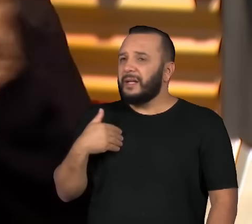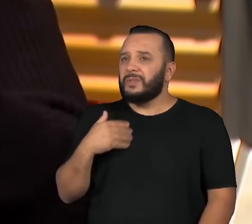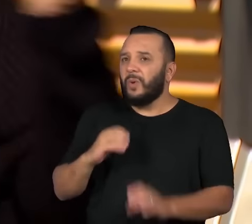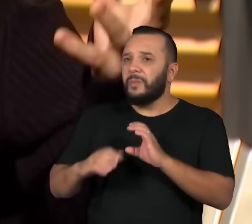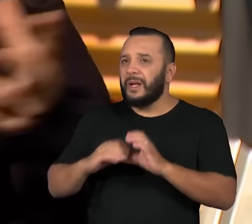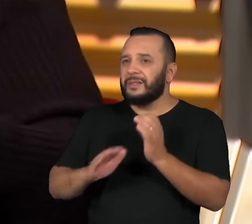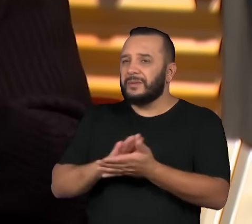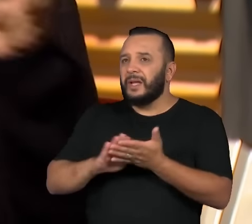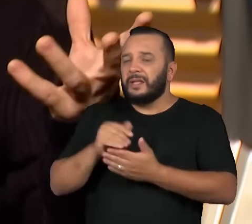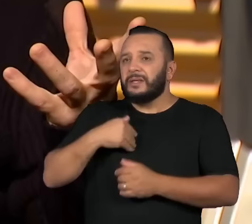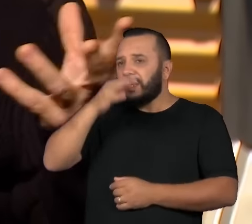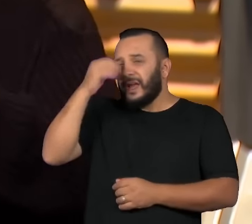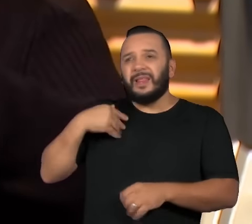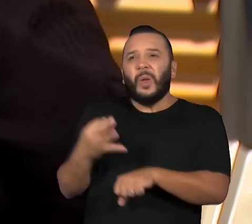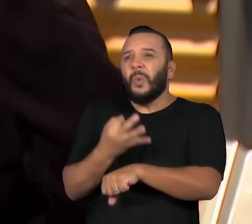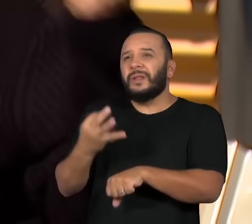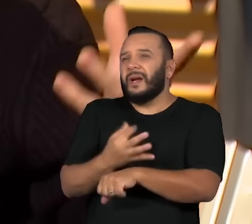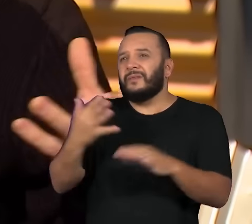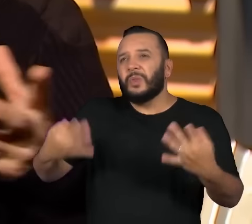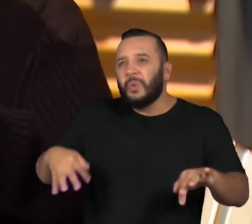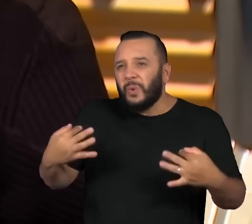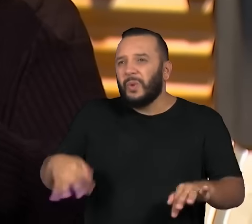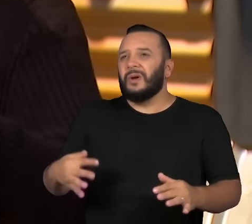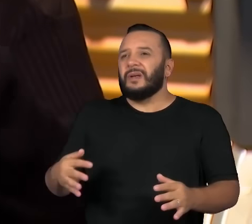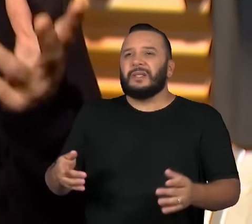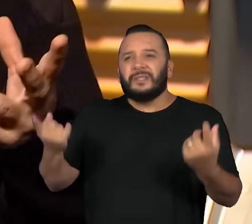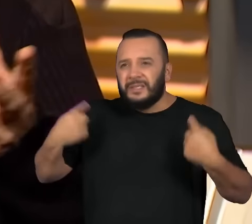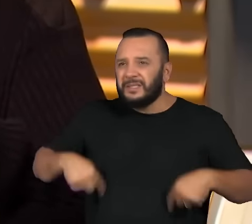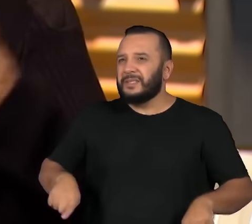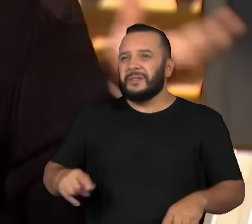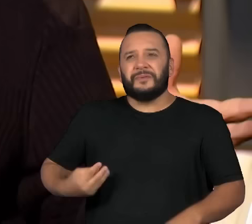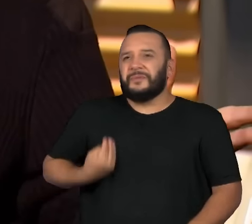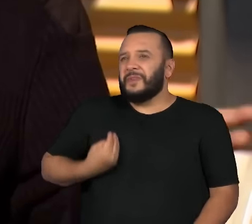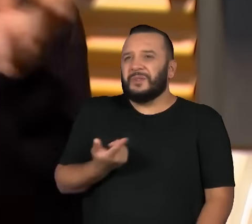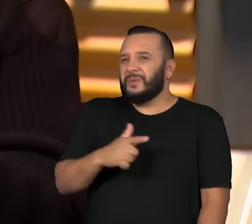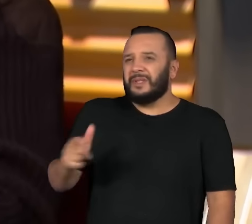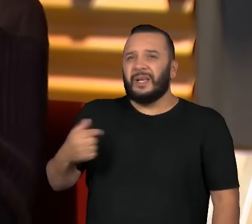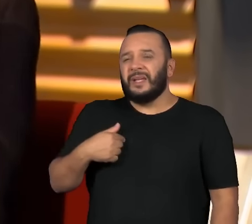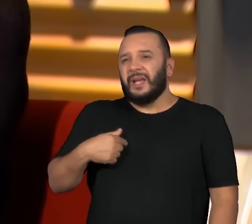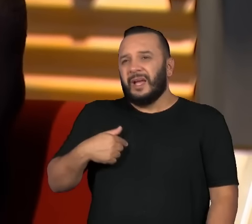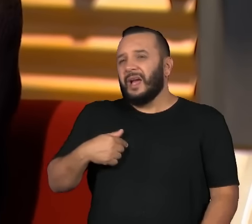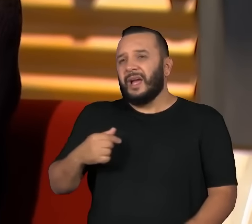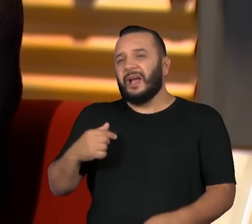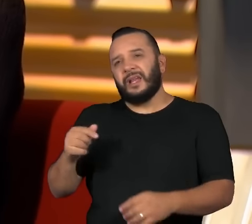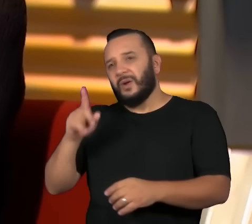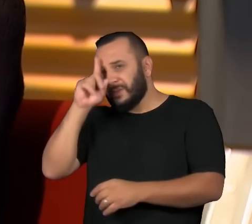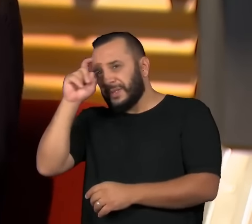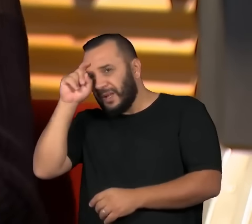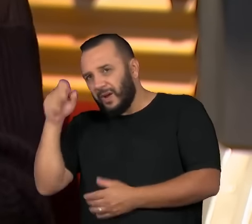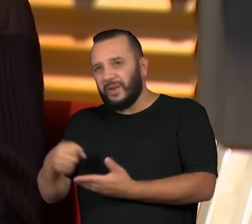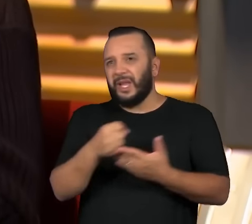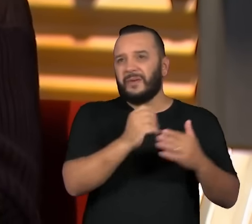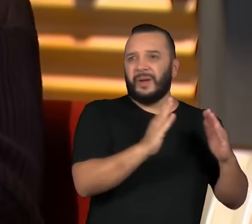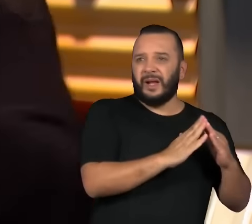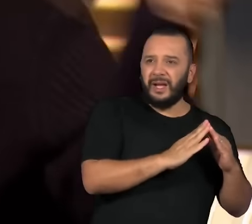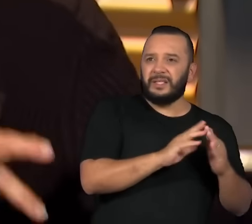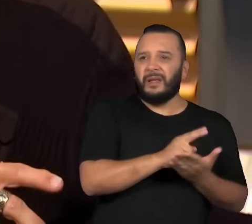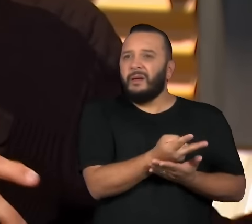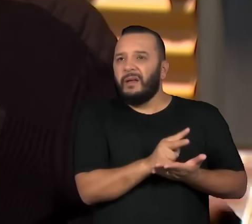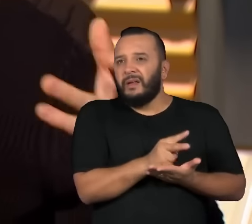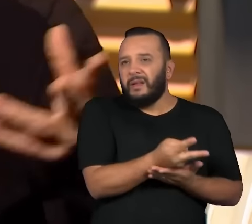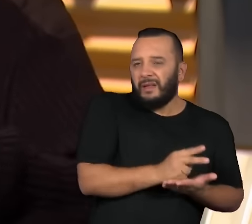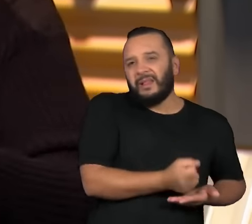E sabia, ela não aguentava mais de dor, não aguentava mais de aquilo, não tinha vida. Ela estava no hospital, ia para casa, ficava na cama se revirando,